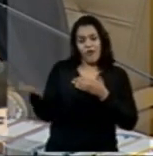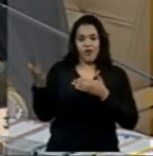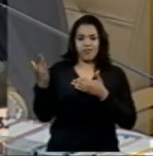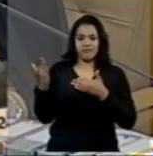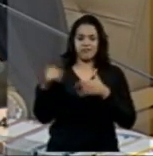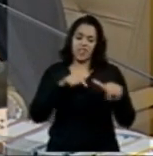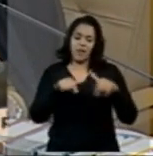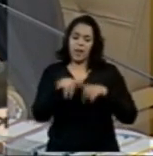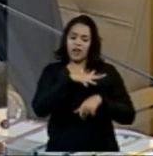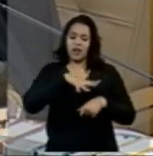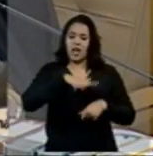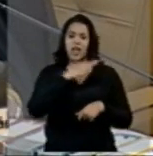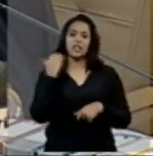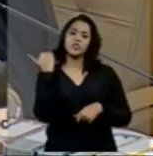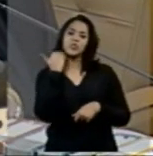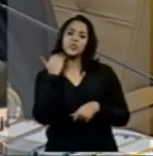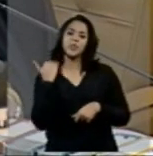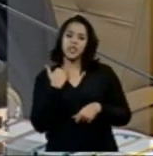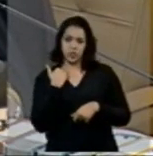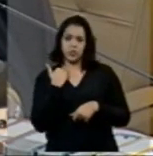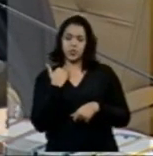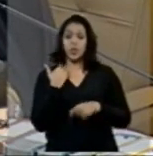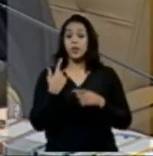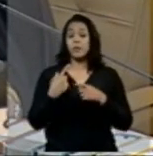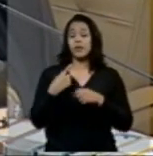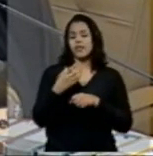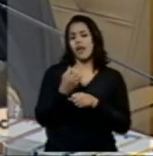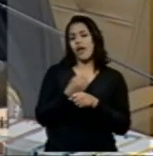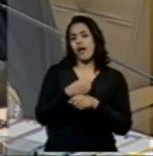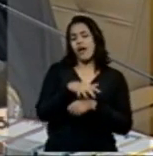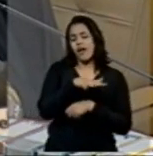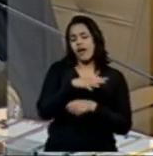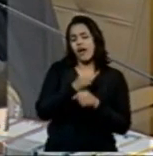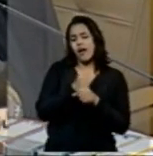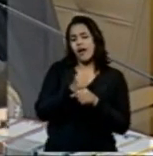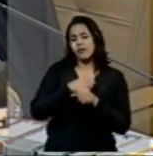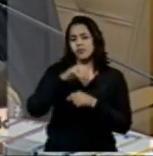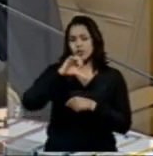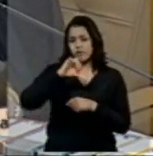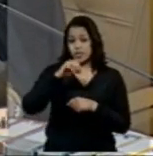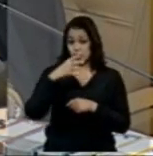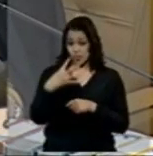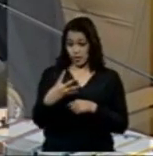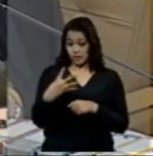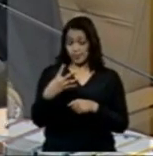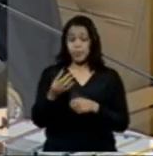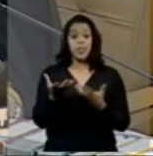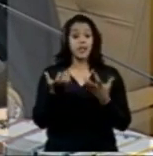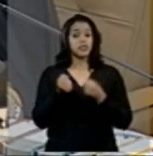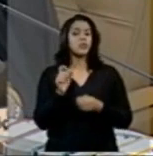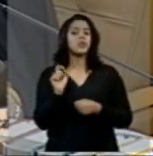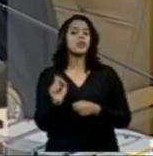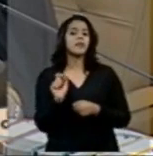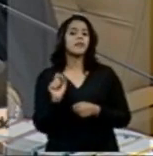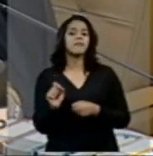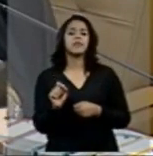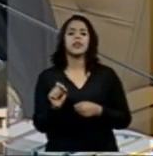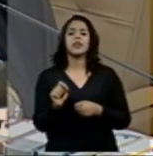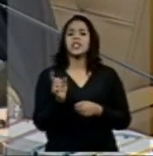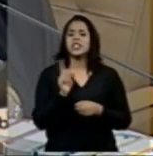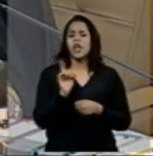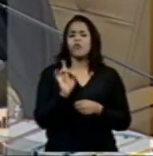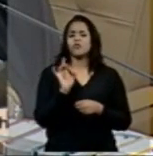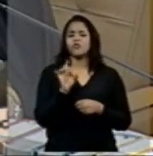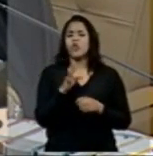por meio da Lei 8.863, já de 1994. Assim, tem-se que, longe de uma